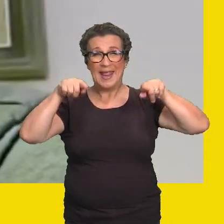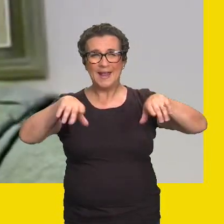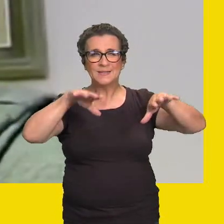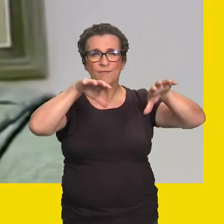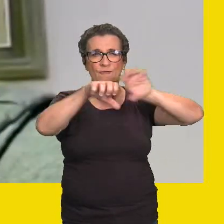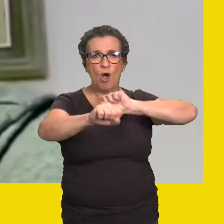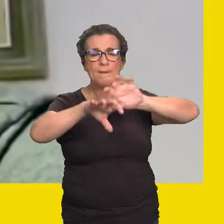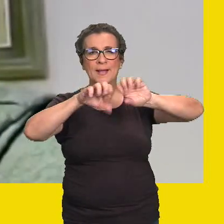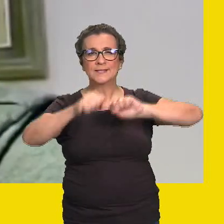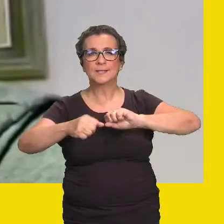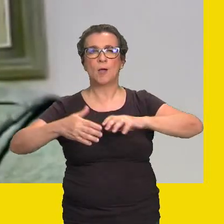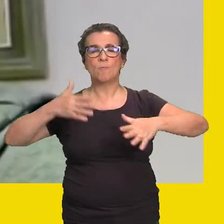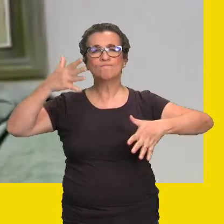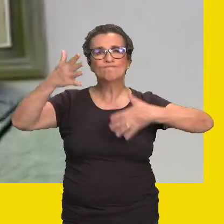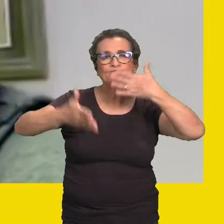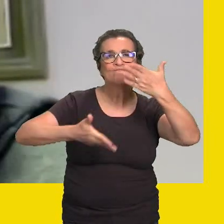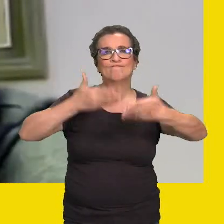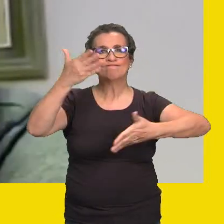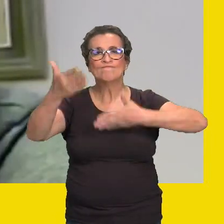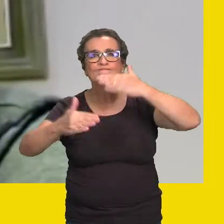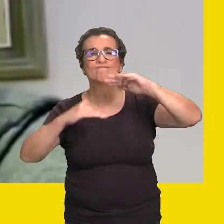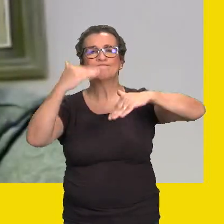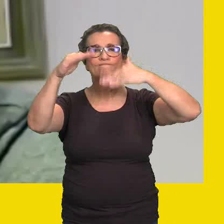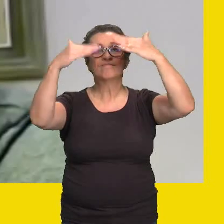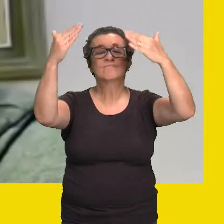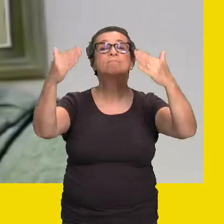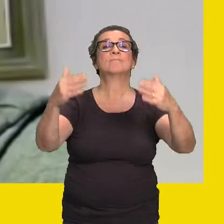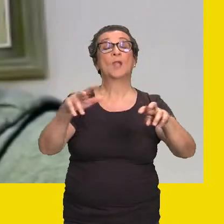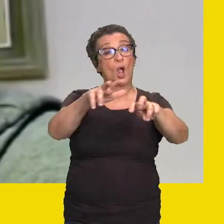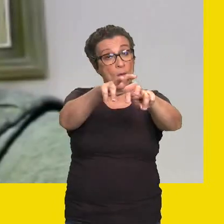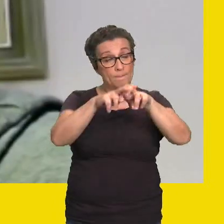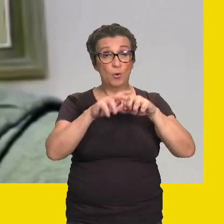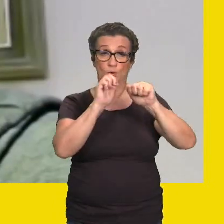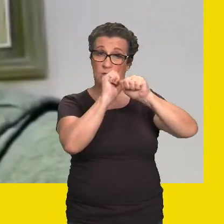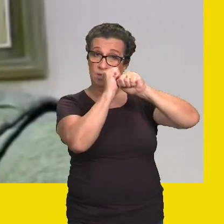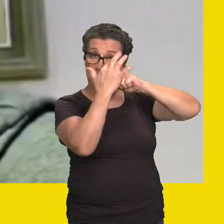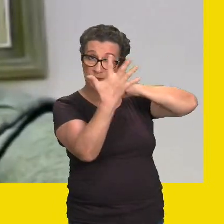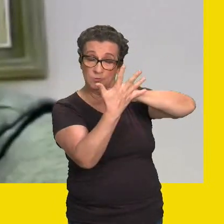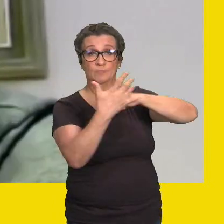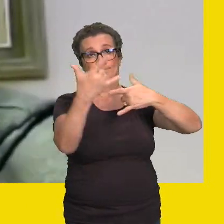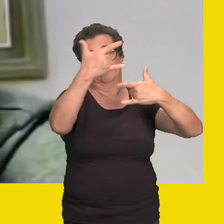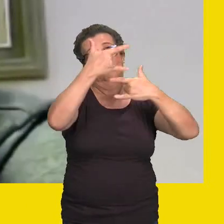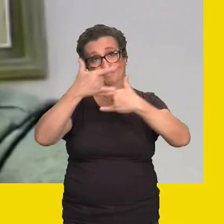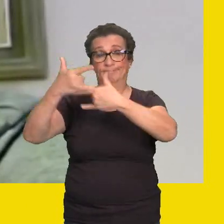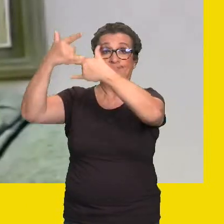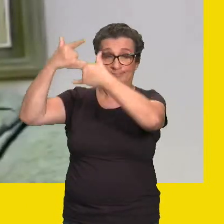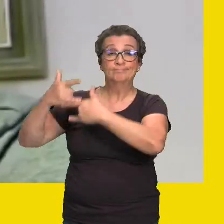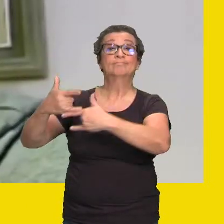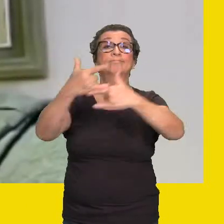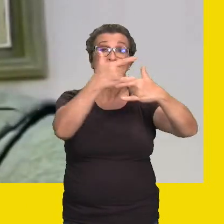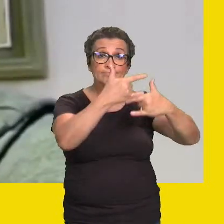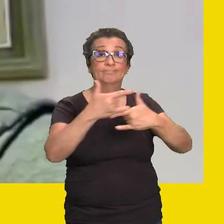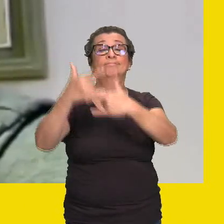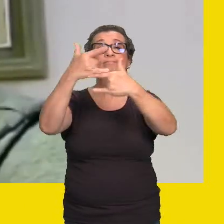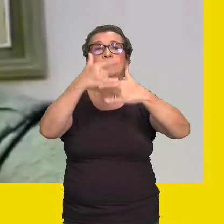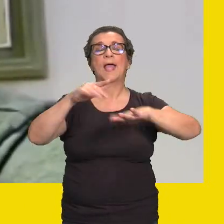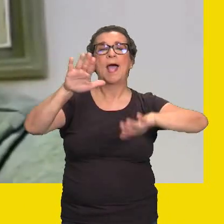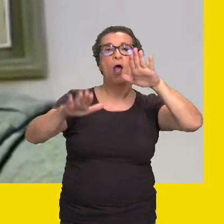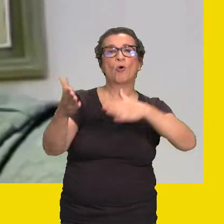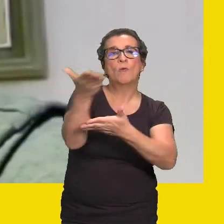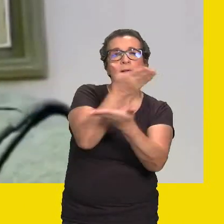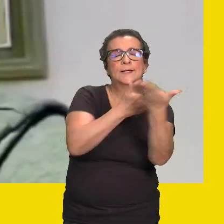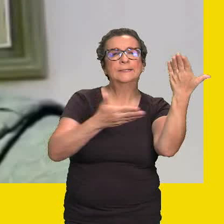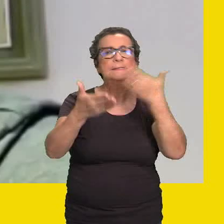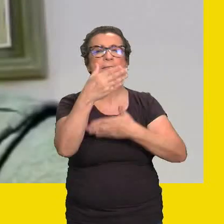foram desenvolvidas por conta da pandemia no modelo de live, né? Com algumas interações, a gente